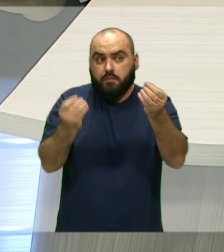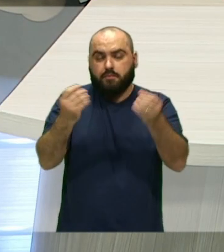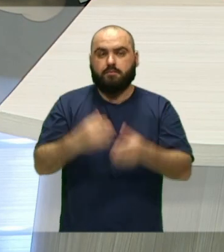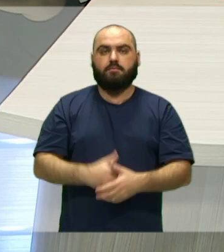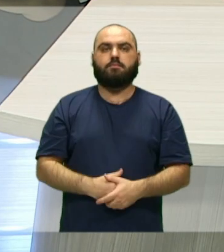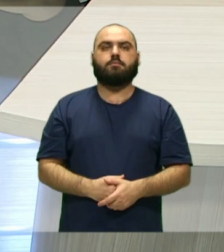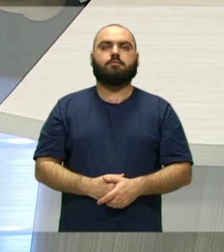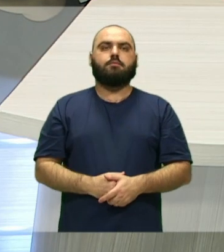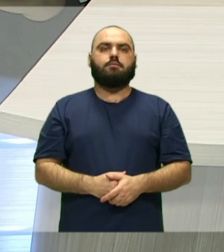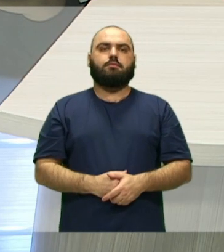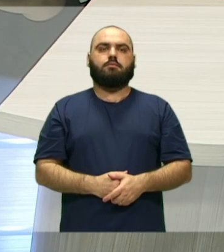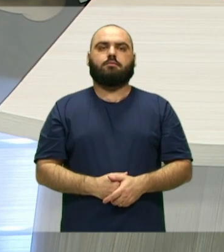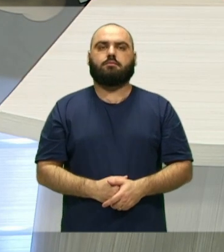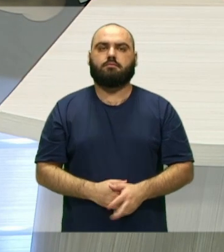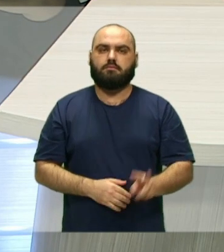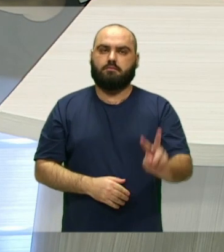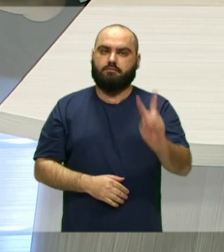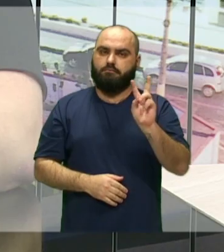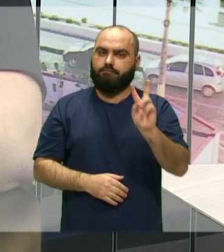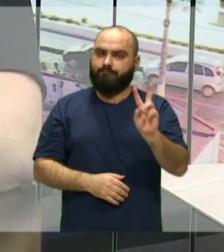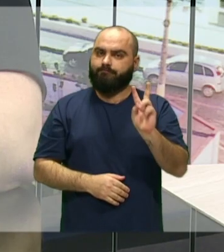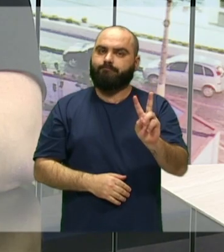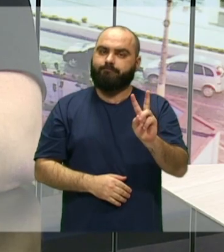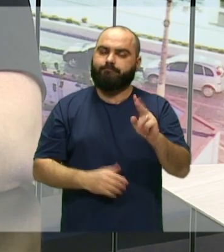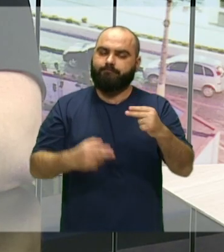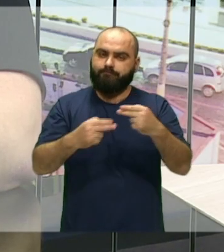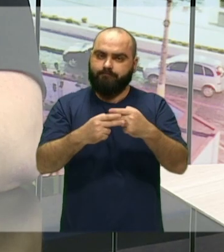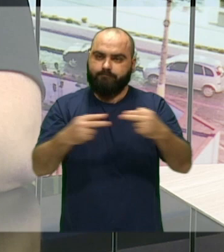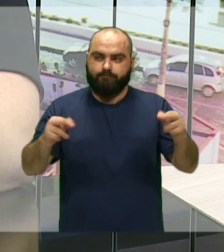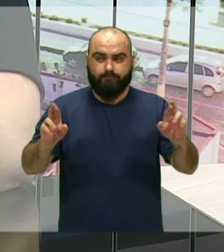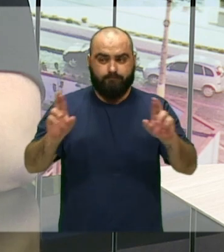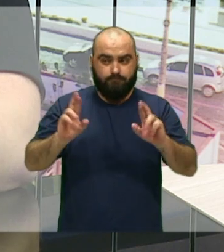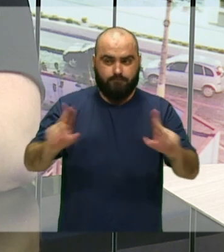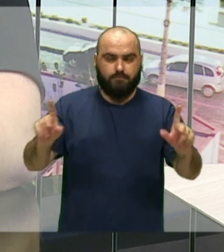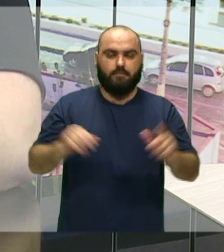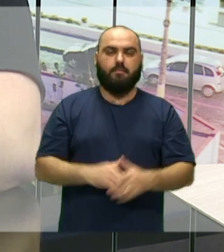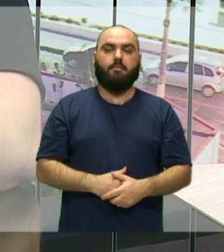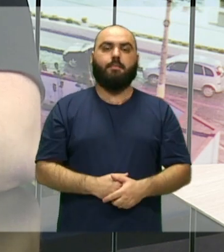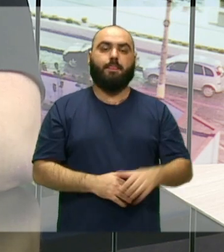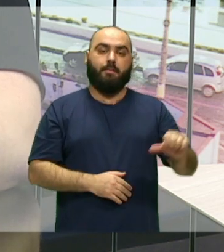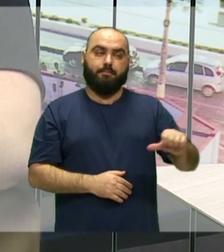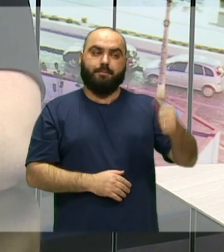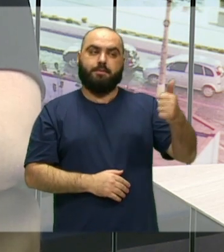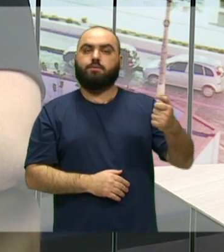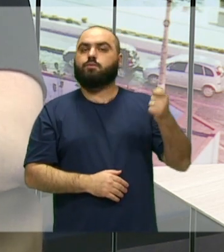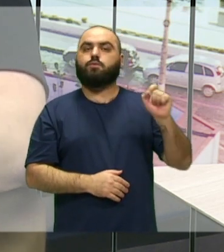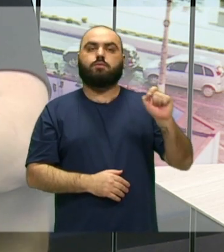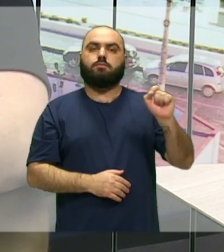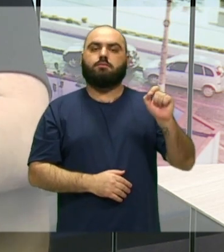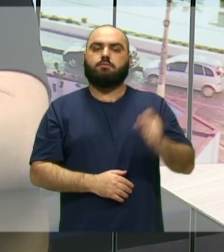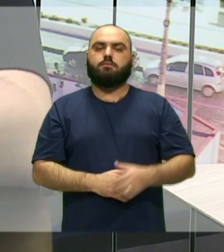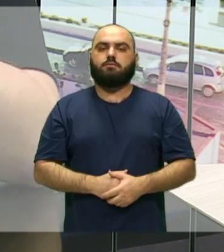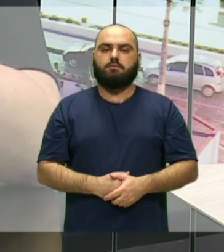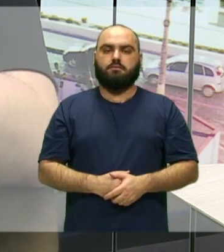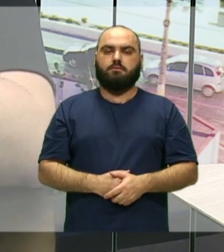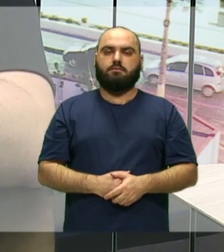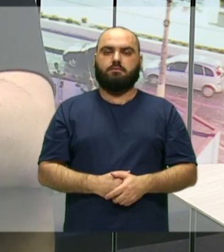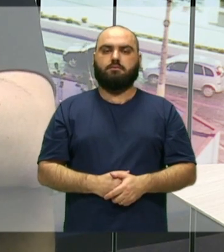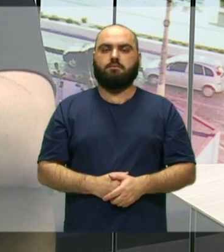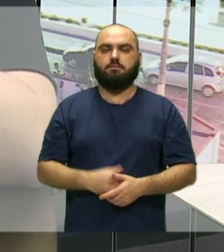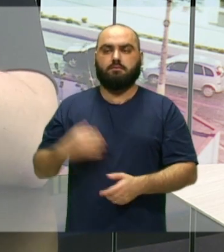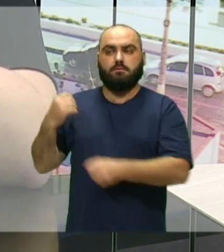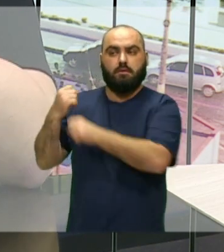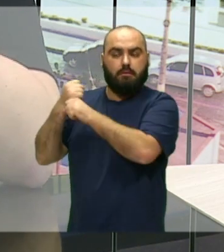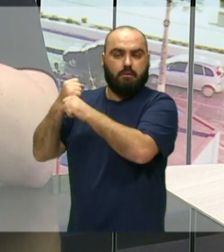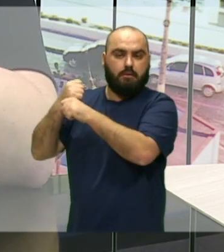Então são duas questões acho que é diferentes assim a primeira coisa ao longo dos últimos anos a